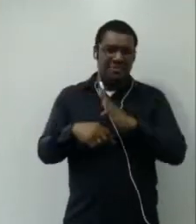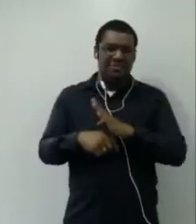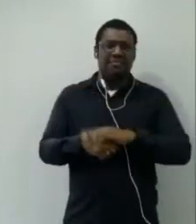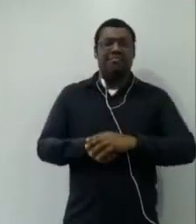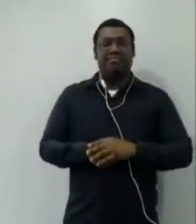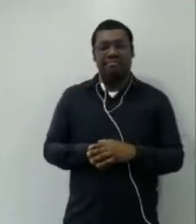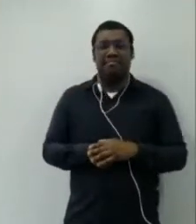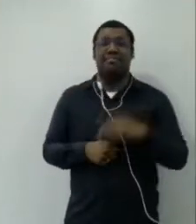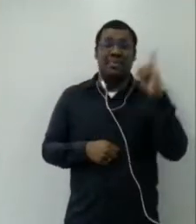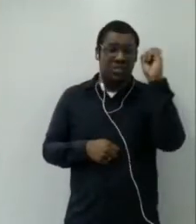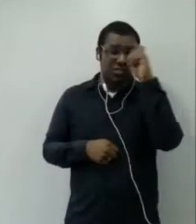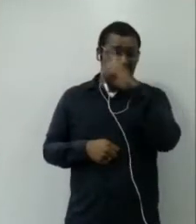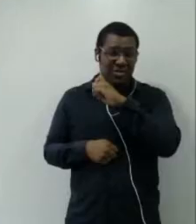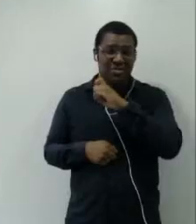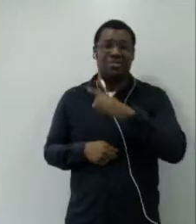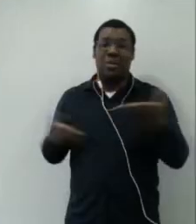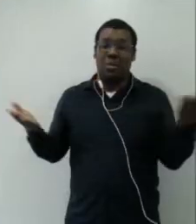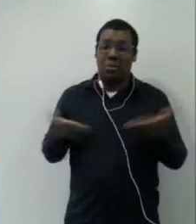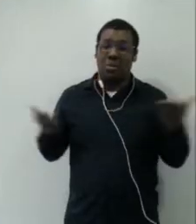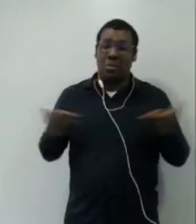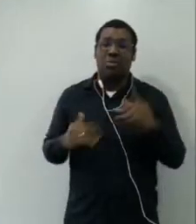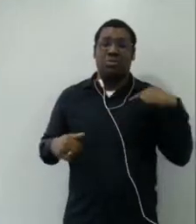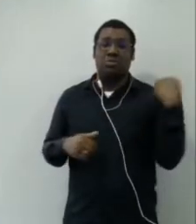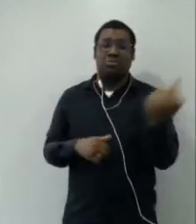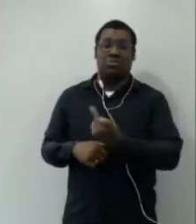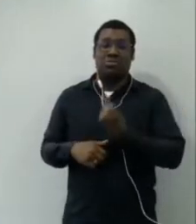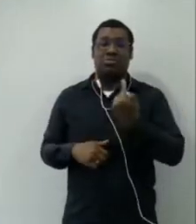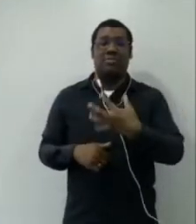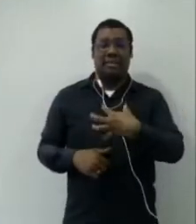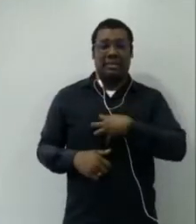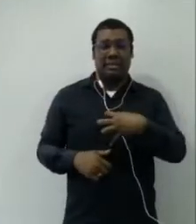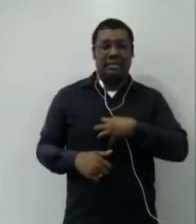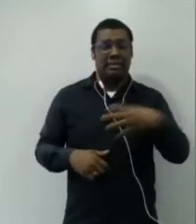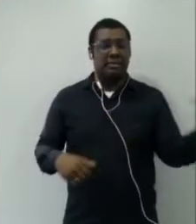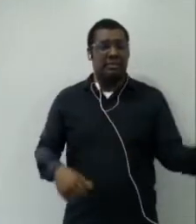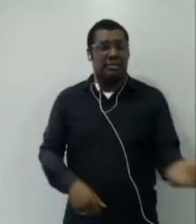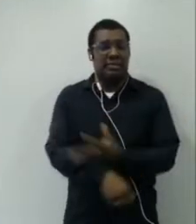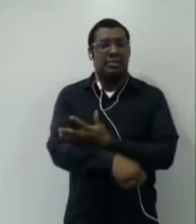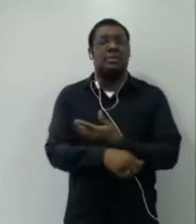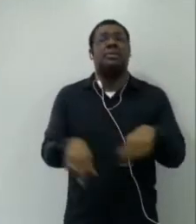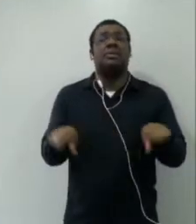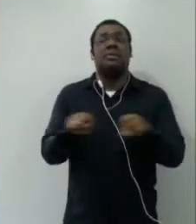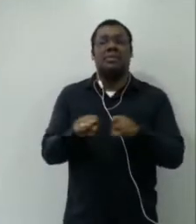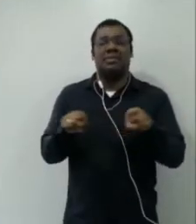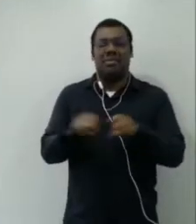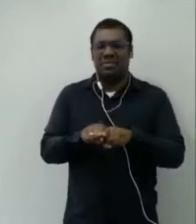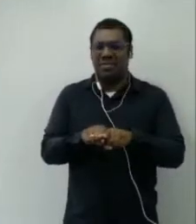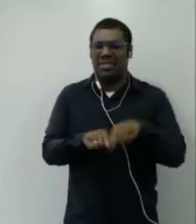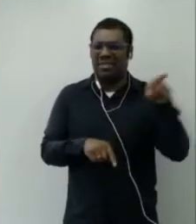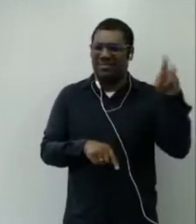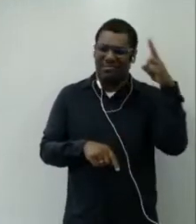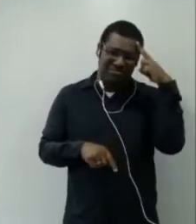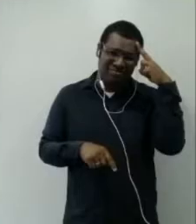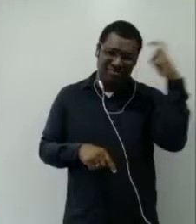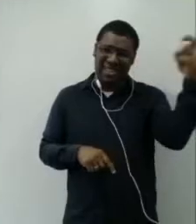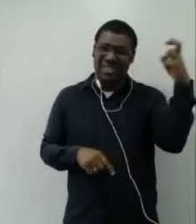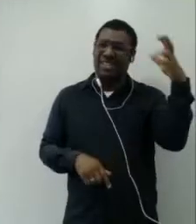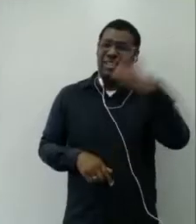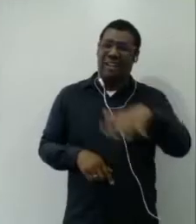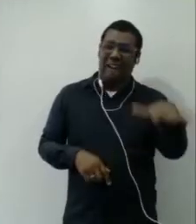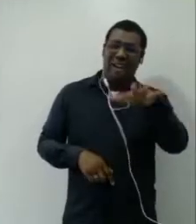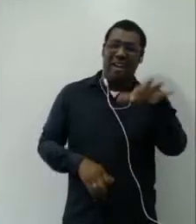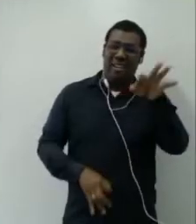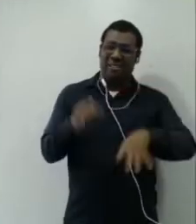nos domina. Ele também era um gentleman jurídico. Em todas as suas